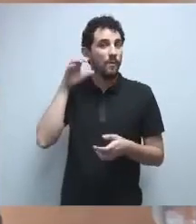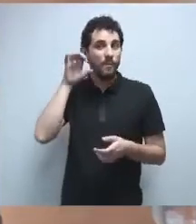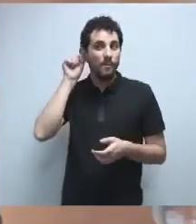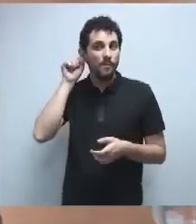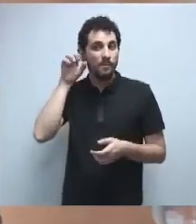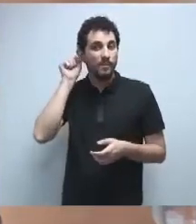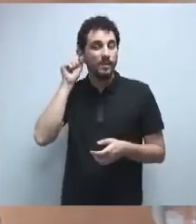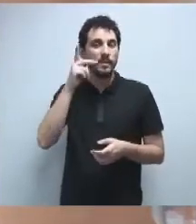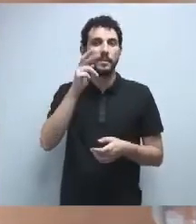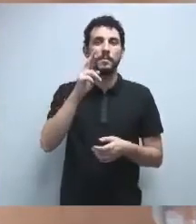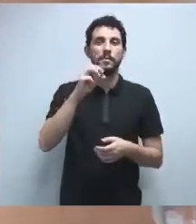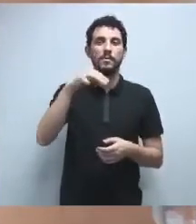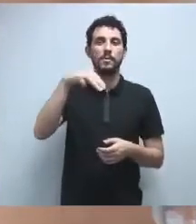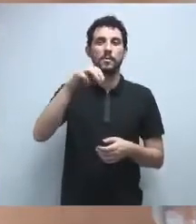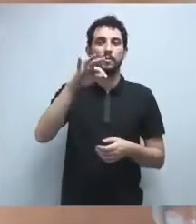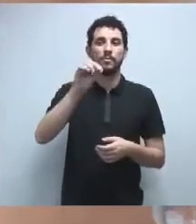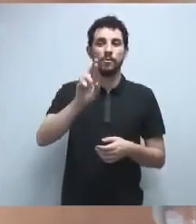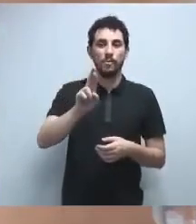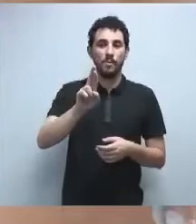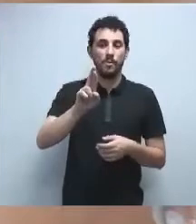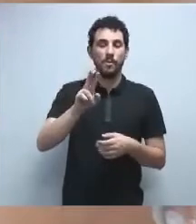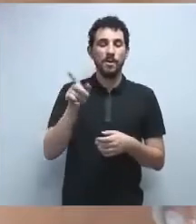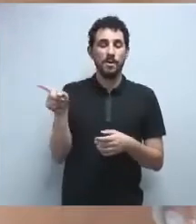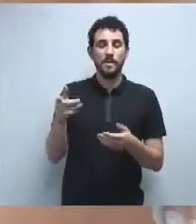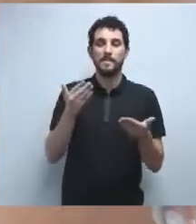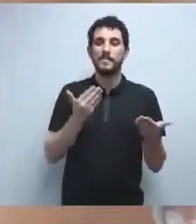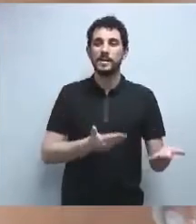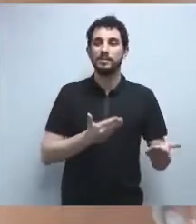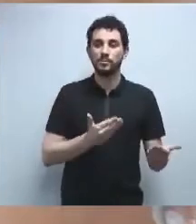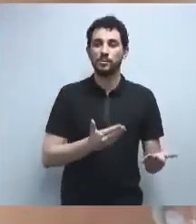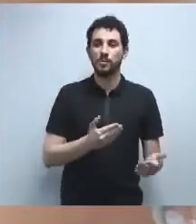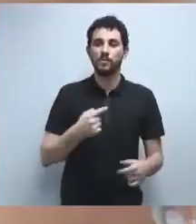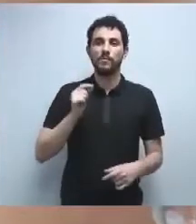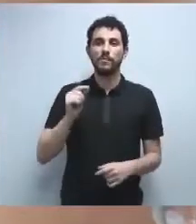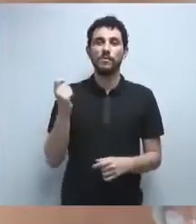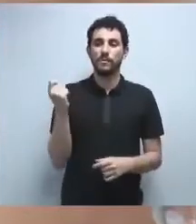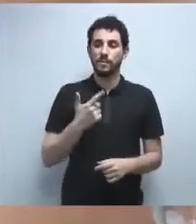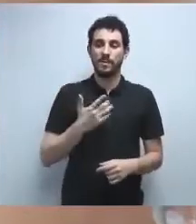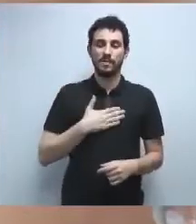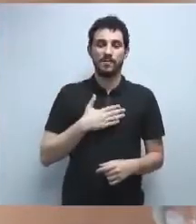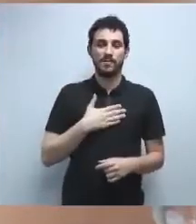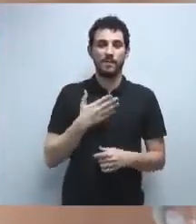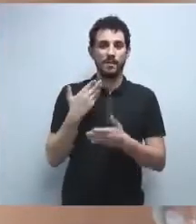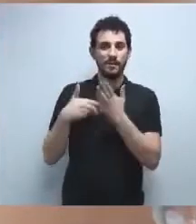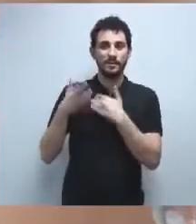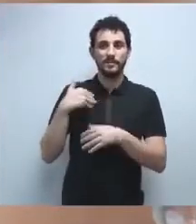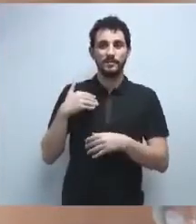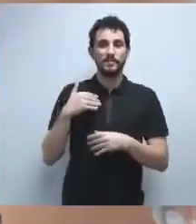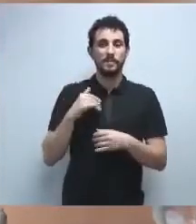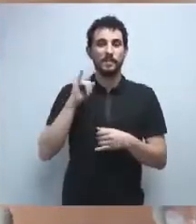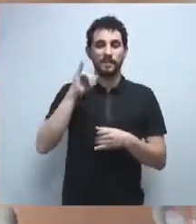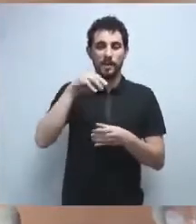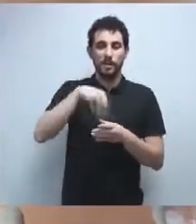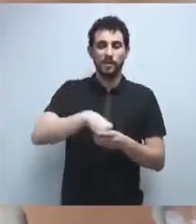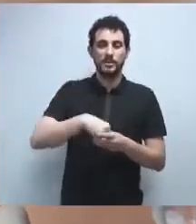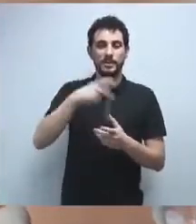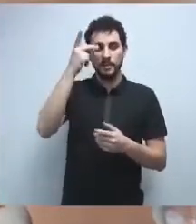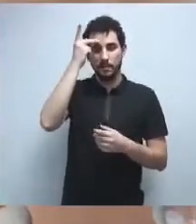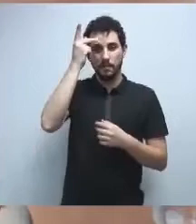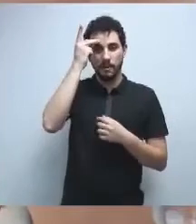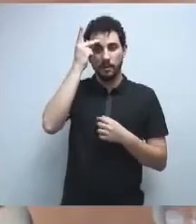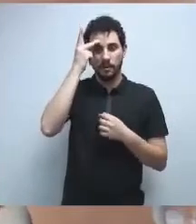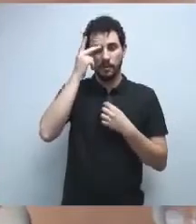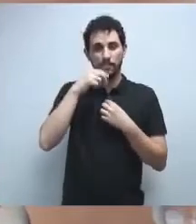mais novo do que eu que vinha do interior de são paulo para tomar a